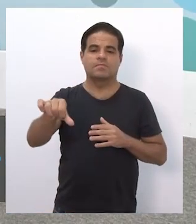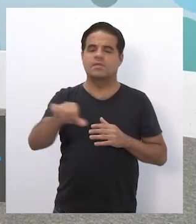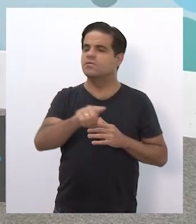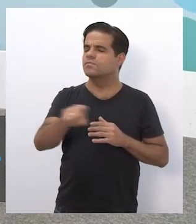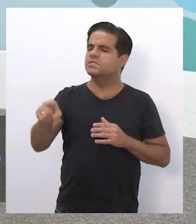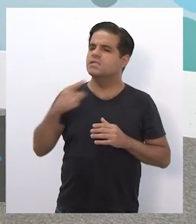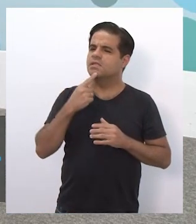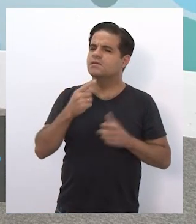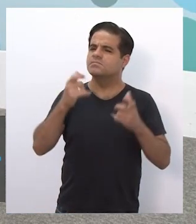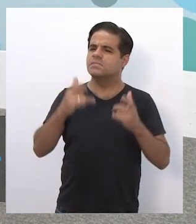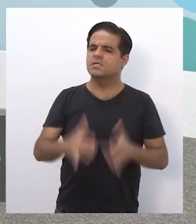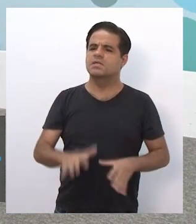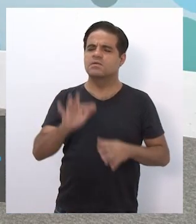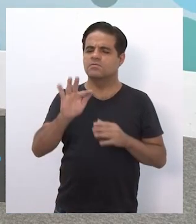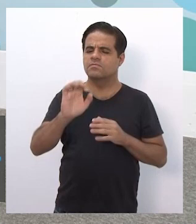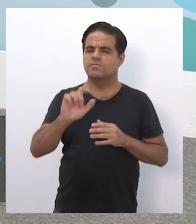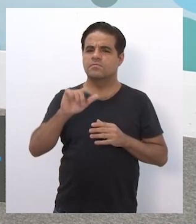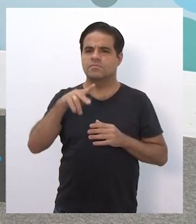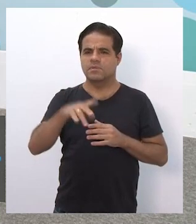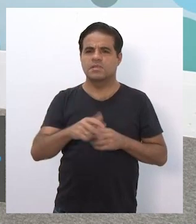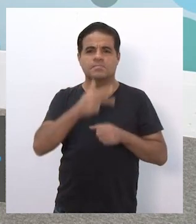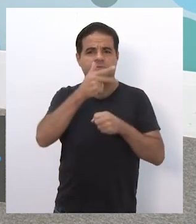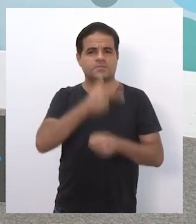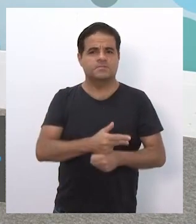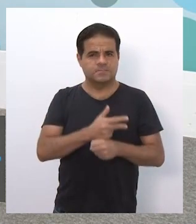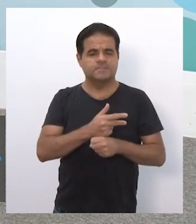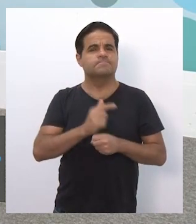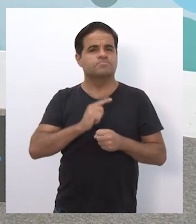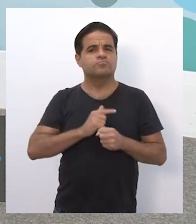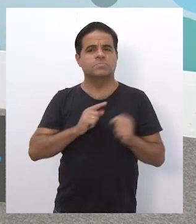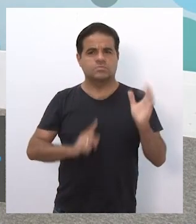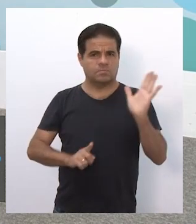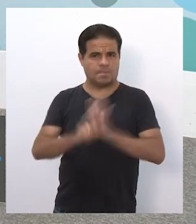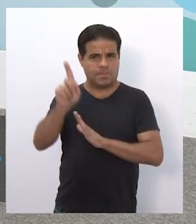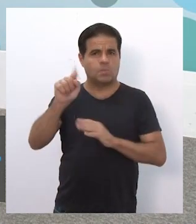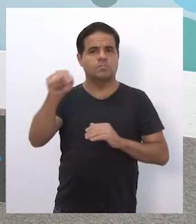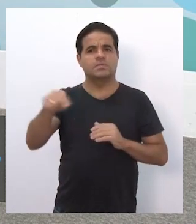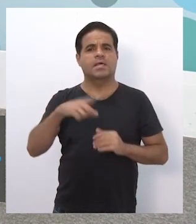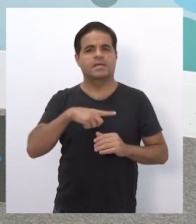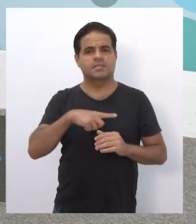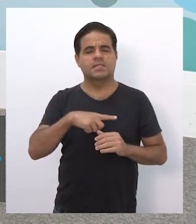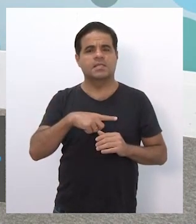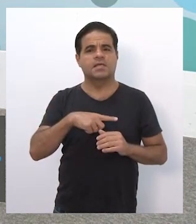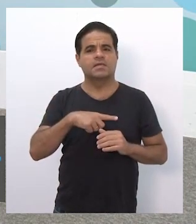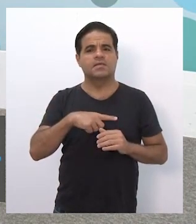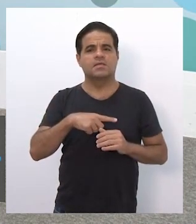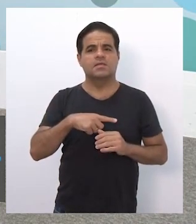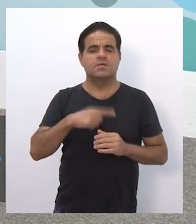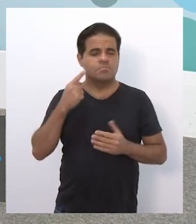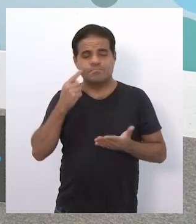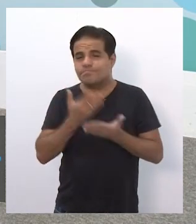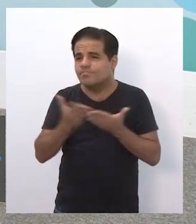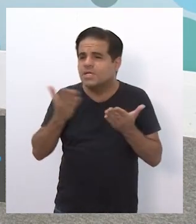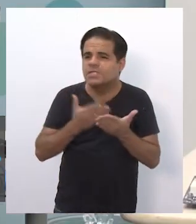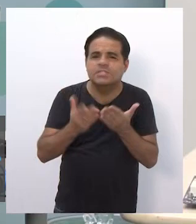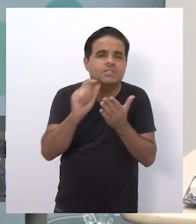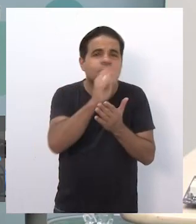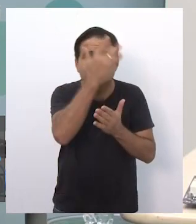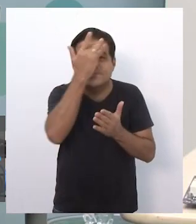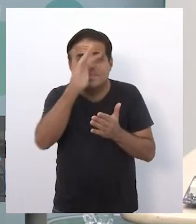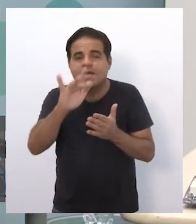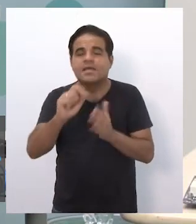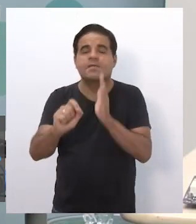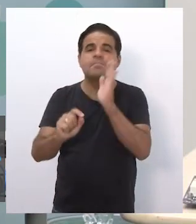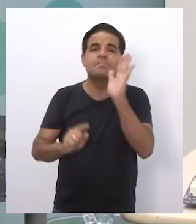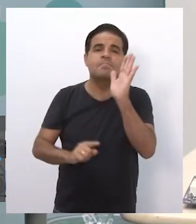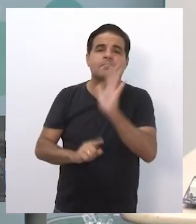falando aí da questão do vídeo, né? E teve uma pergunta aqui que eu me perdi, não sei quem perguntou,